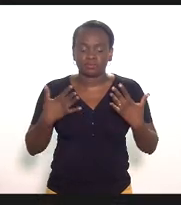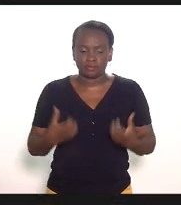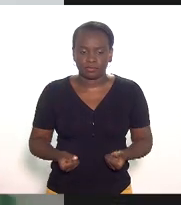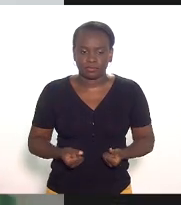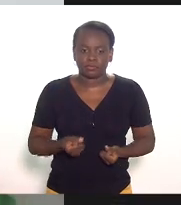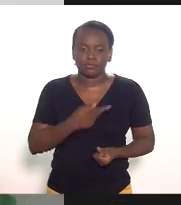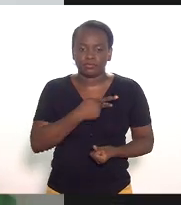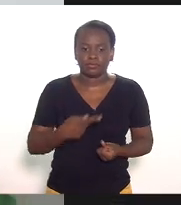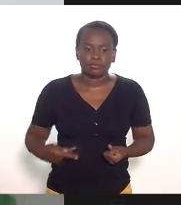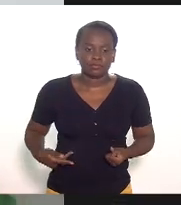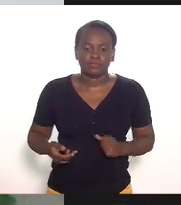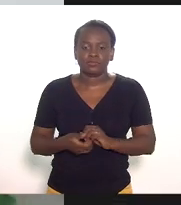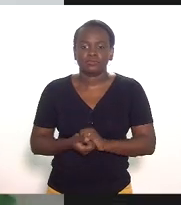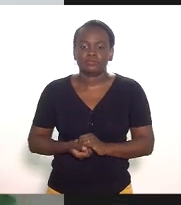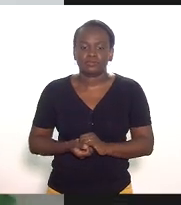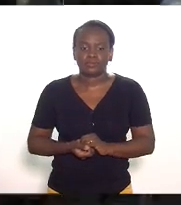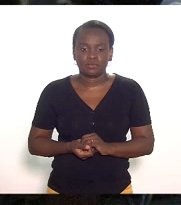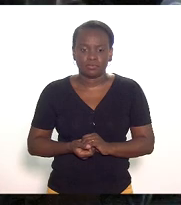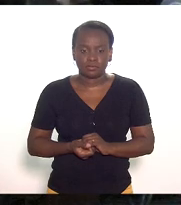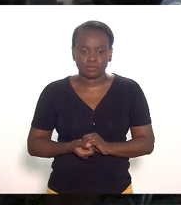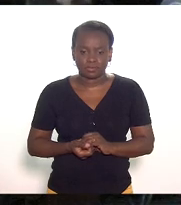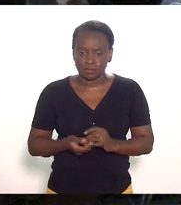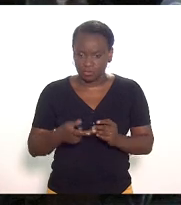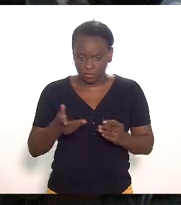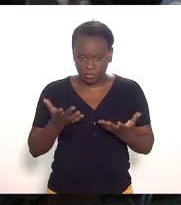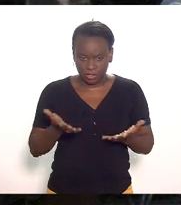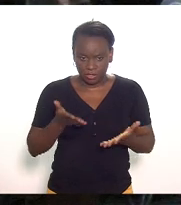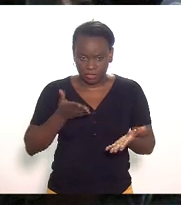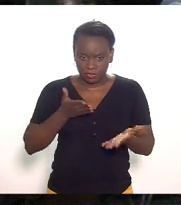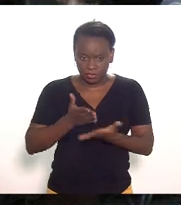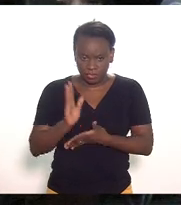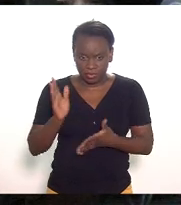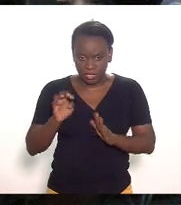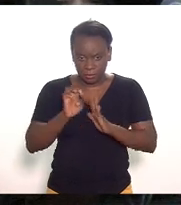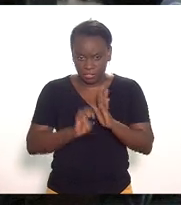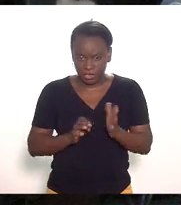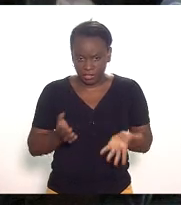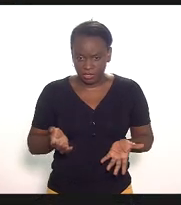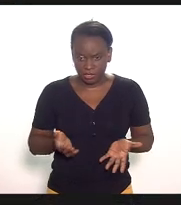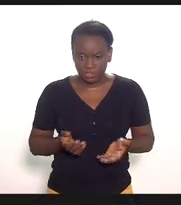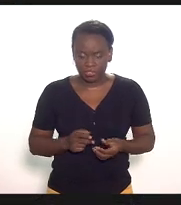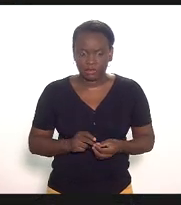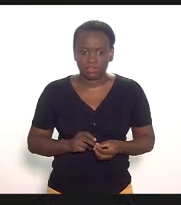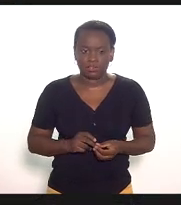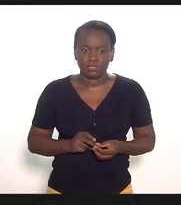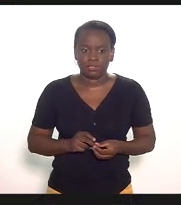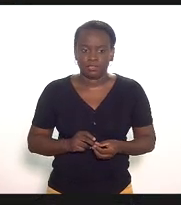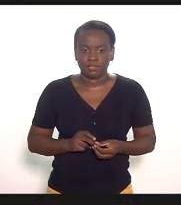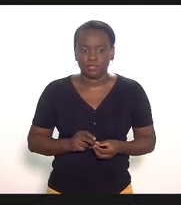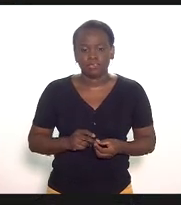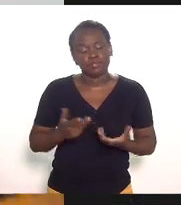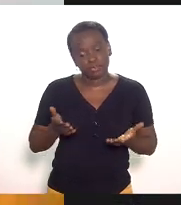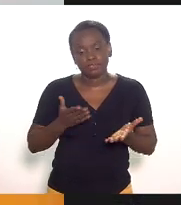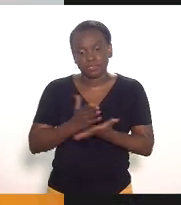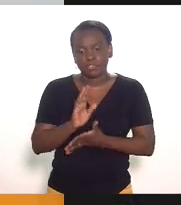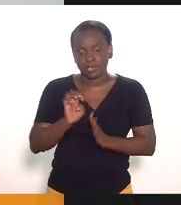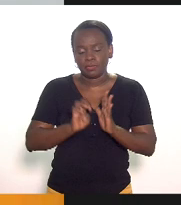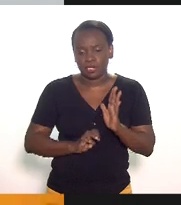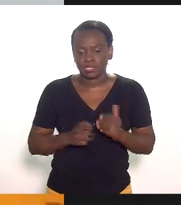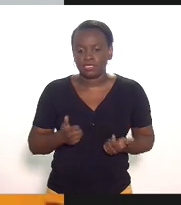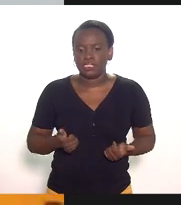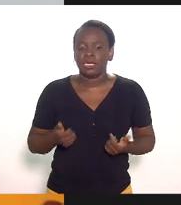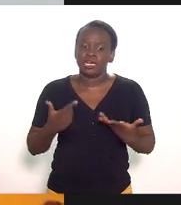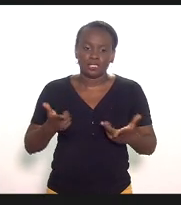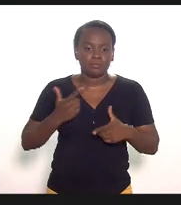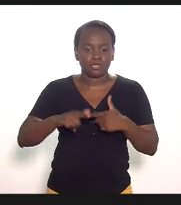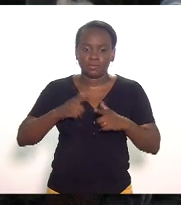Favorável, senhor presidente. Vossa Excelência não quer dar favorável com emenda? É, favorável com emenda. Aí